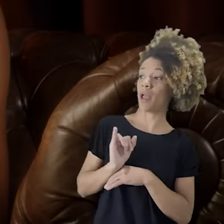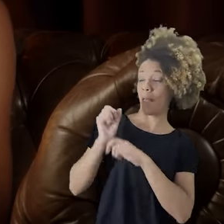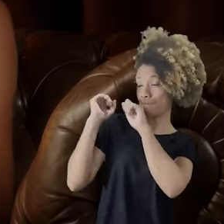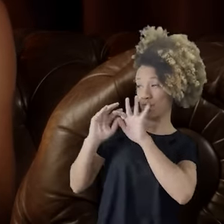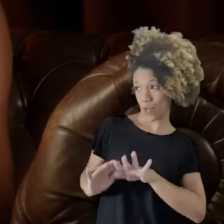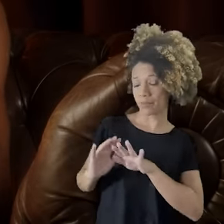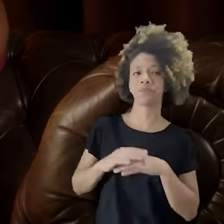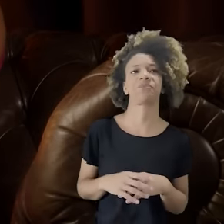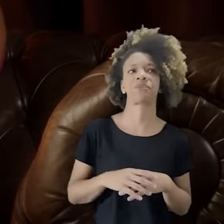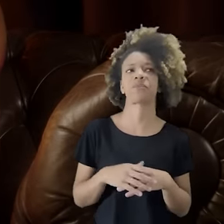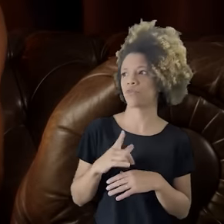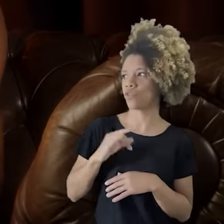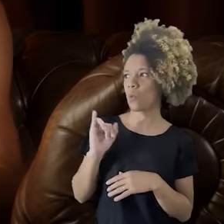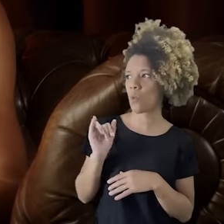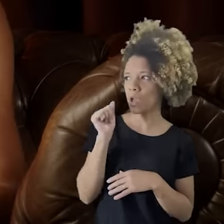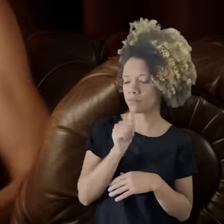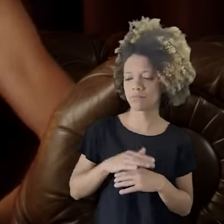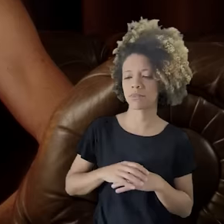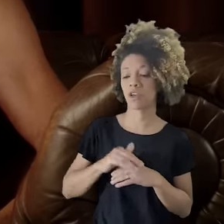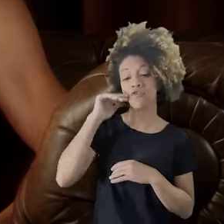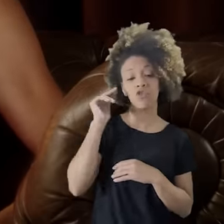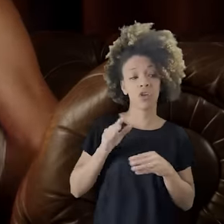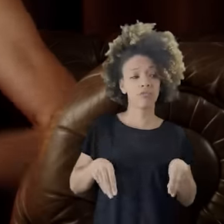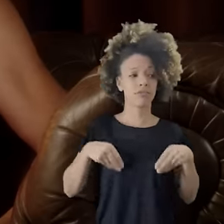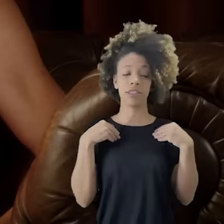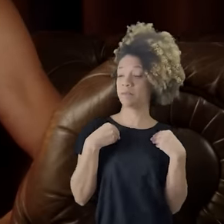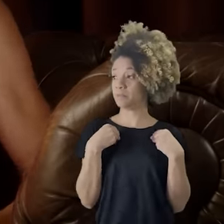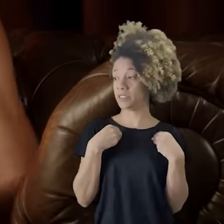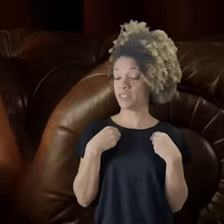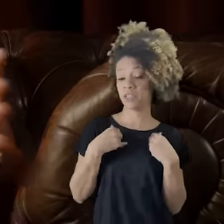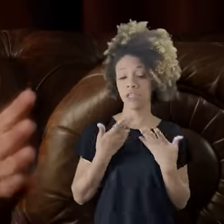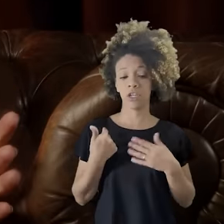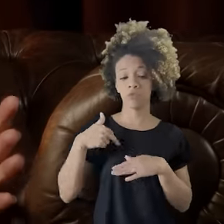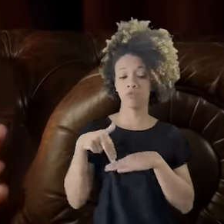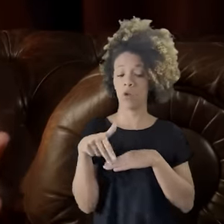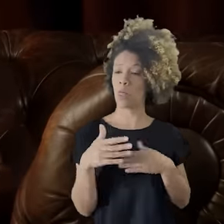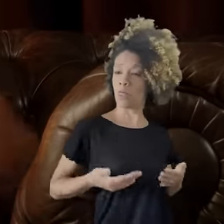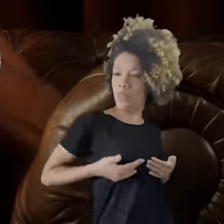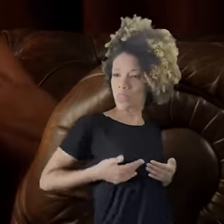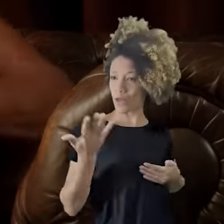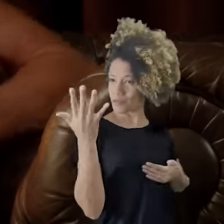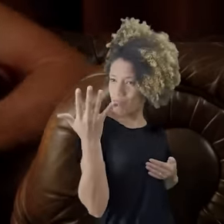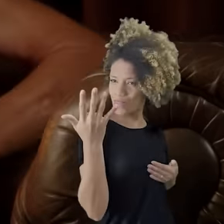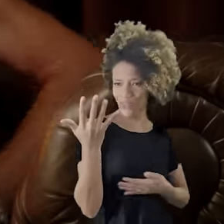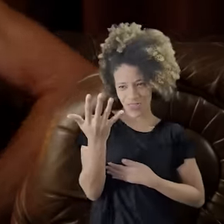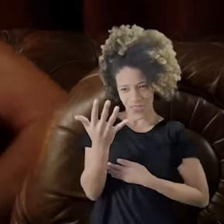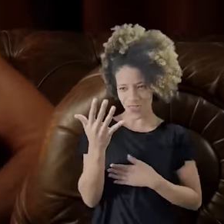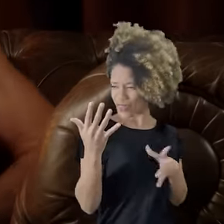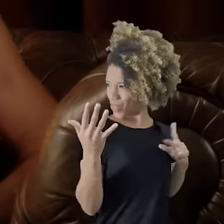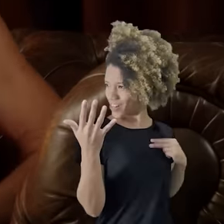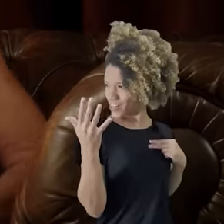abençoada né Aí eu catava as calcinhas dela vestindo em mim dos vestidinhos e ficava me olhando no espelho nossa né